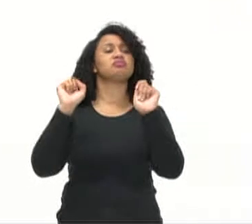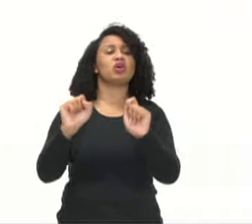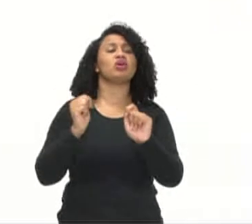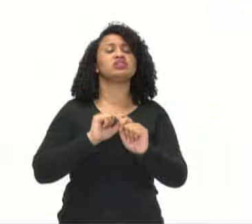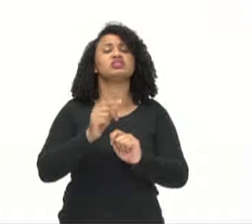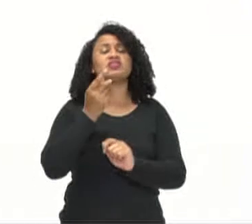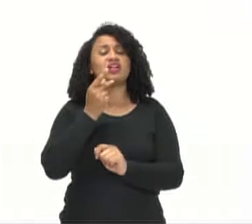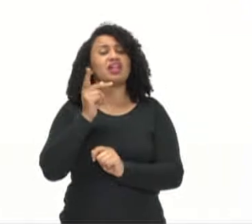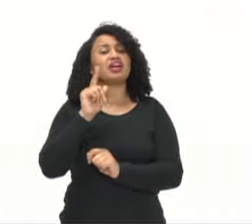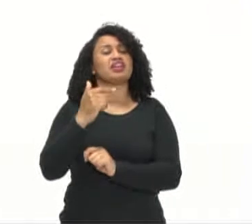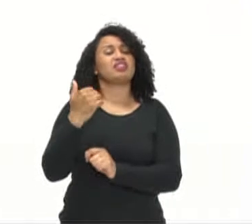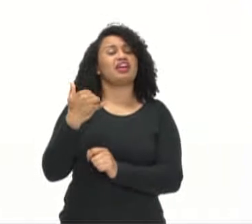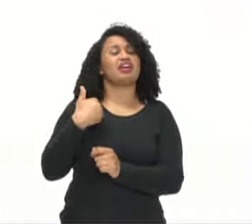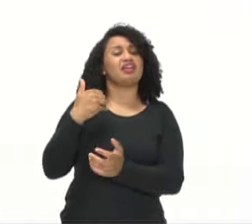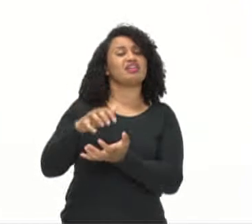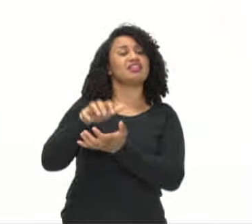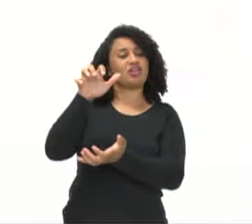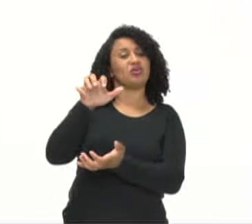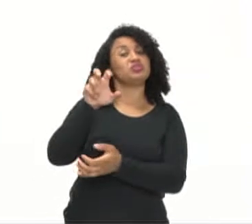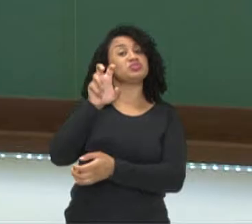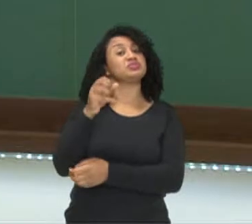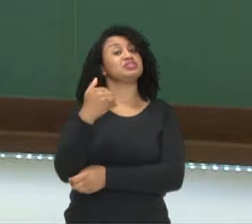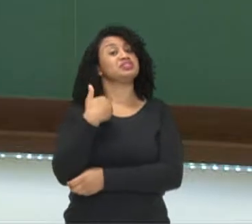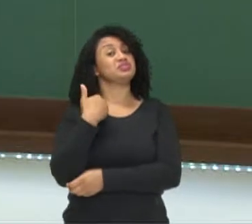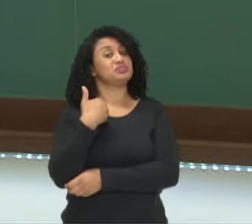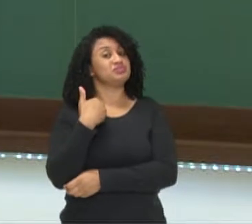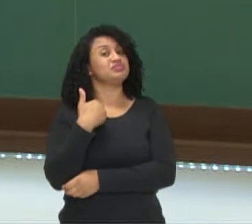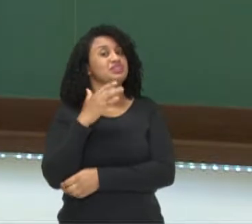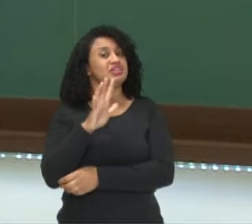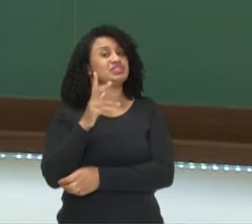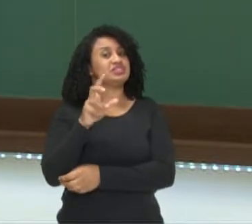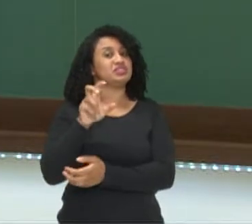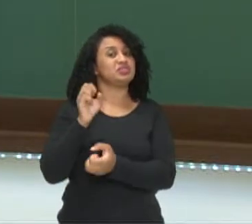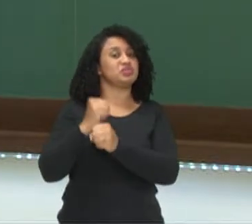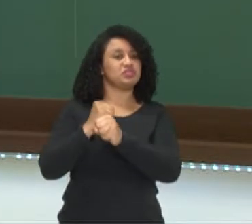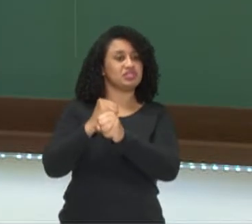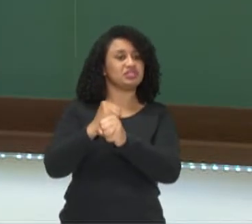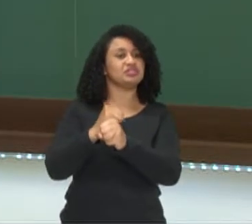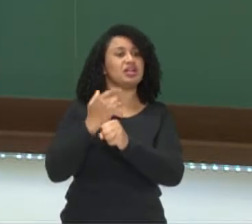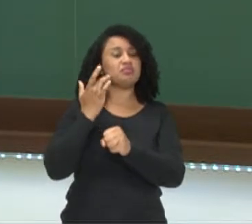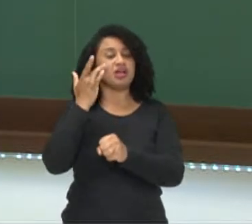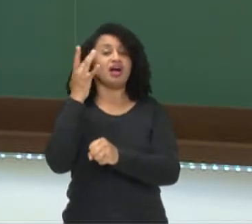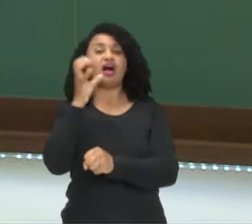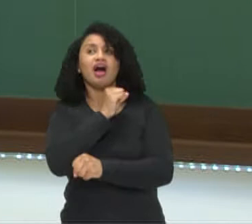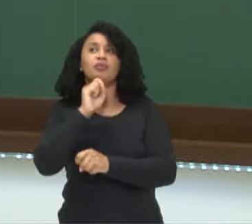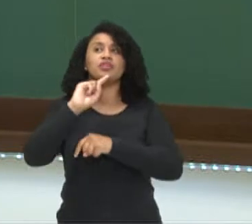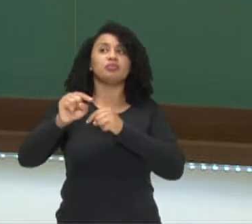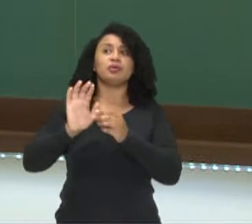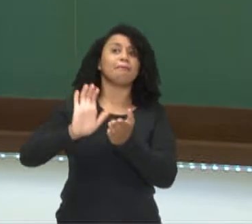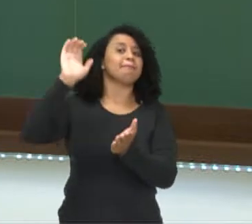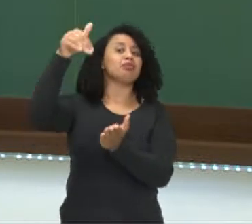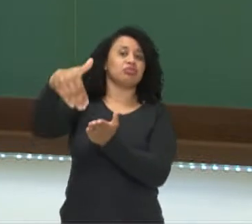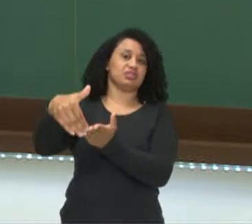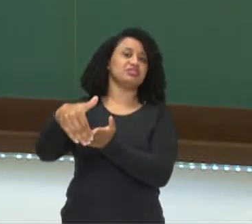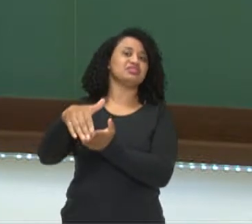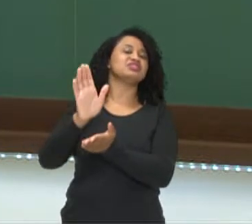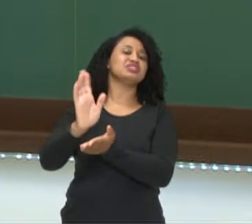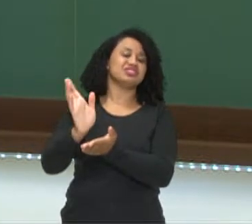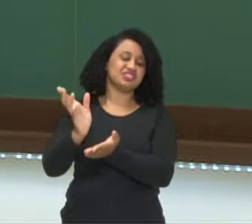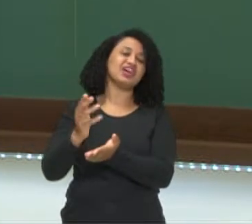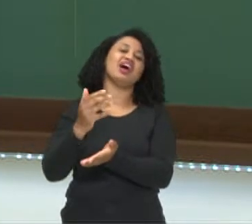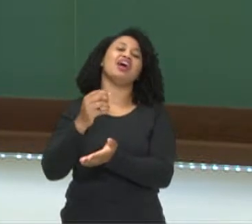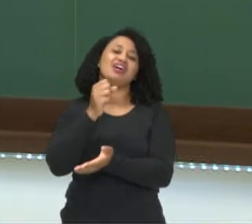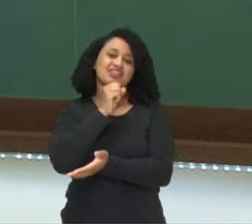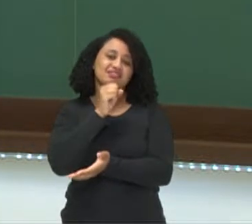considerado idoso aos 5 anos de idade. Então ele amadurece mais lentamente e depois acelera e pula direto, já vira um